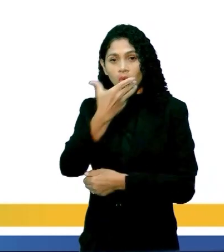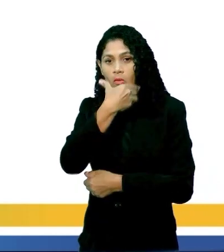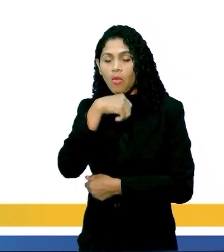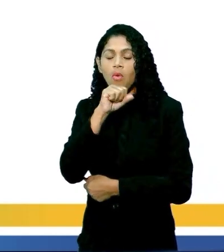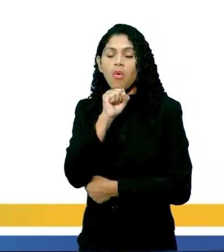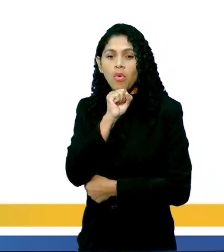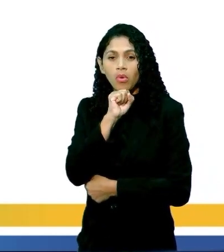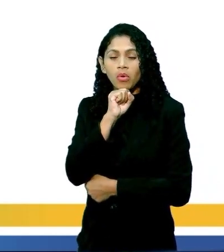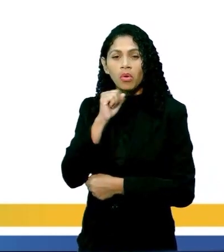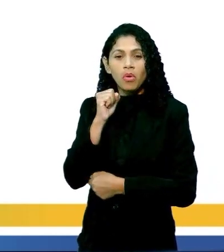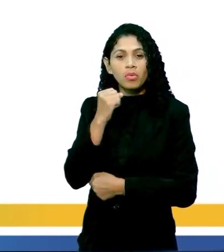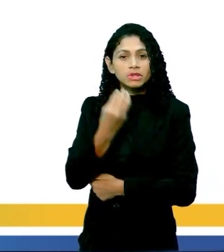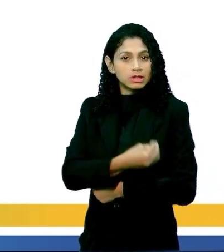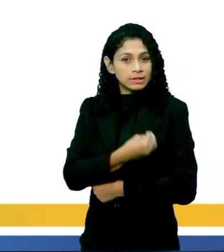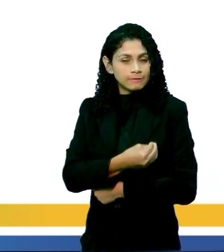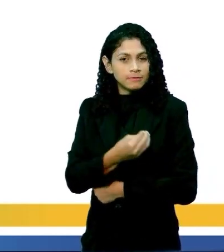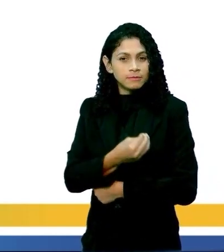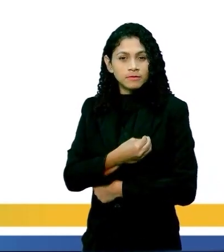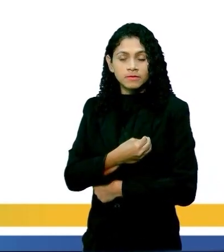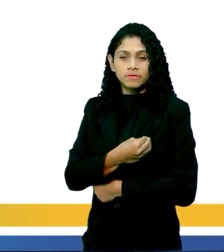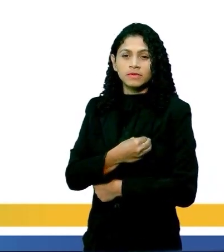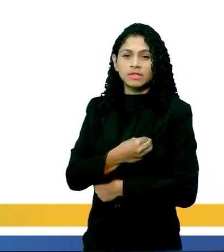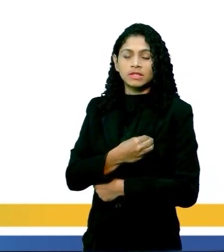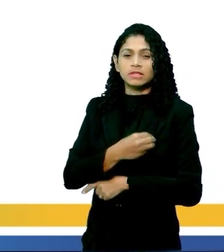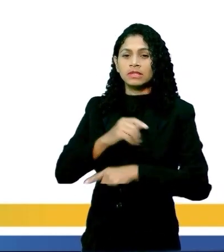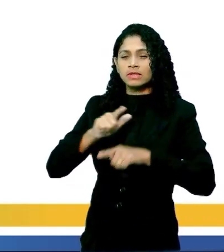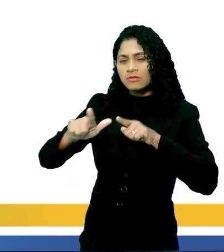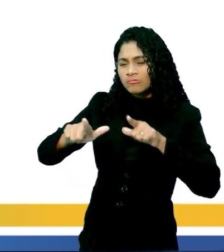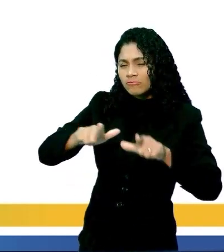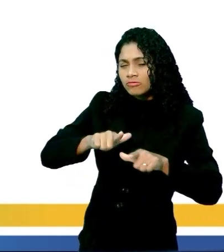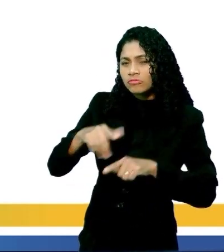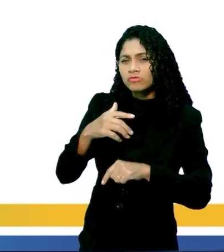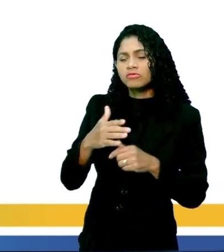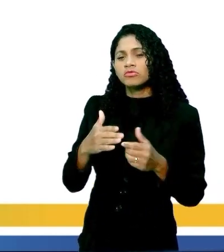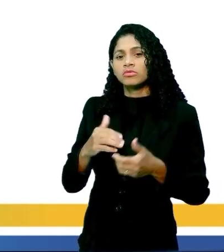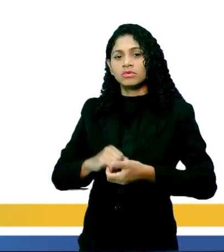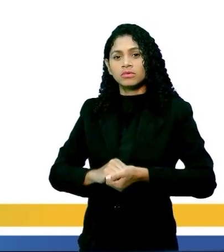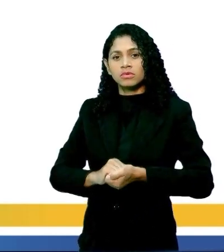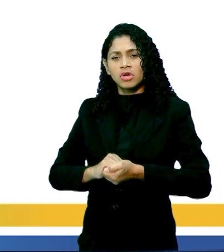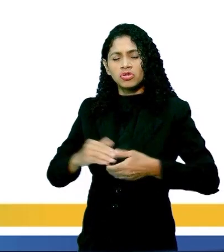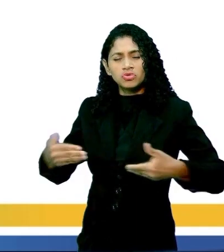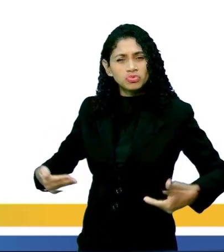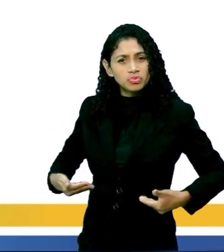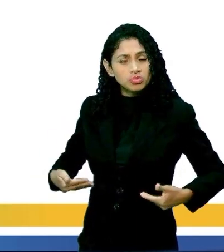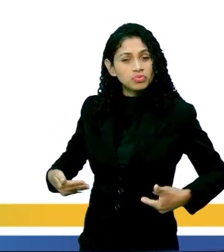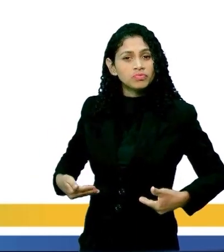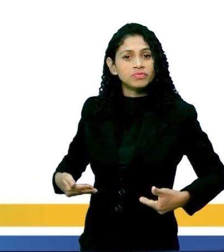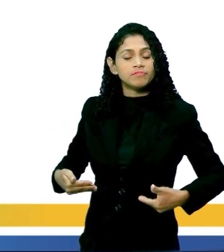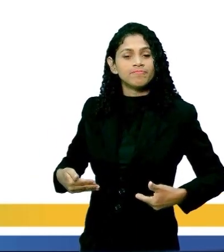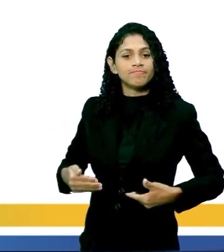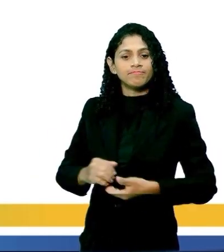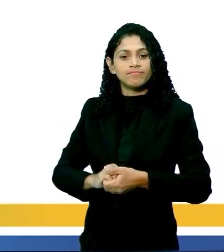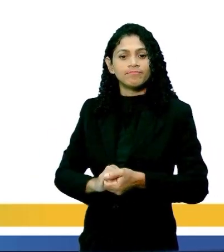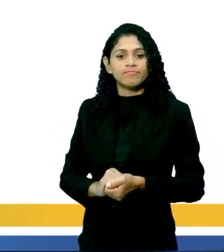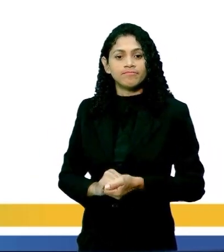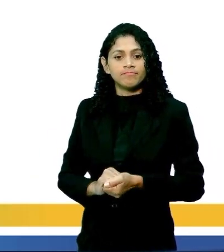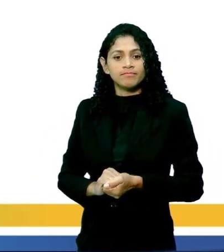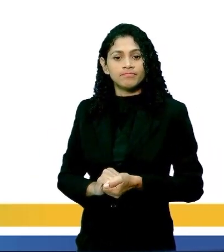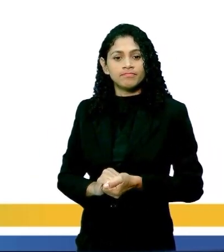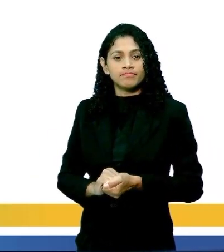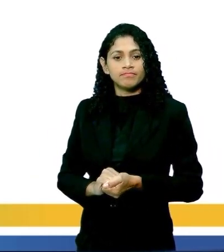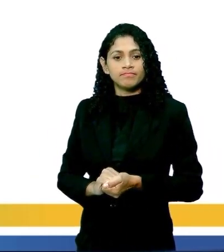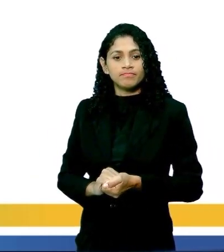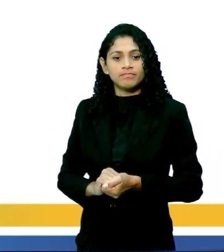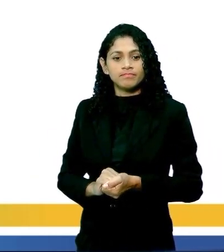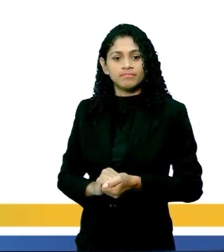este açúcar, branco e puro, com que adoço meu café esta manhã em Ipanema. E